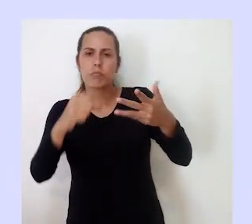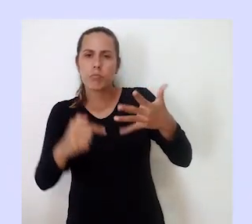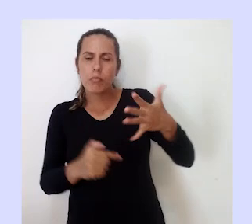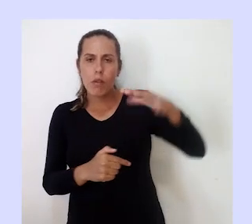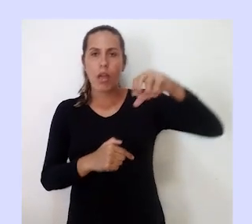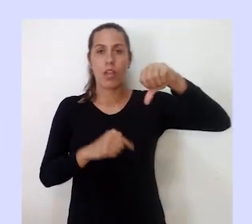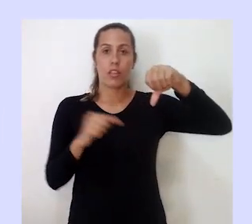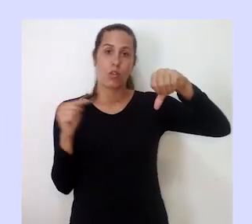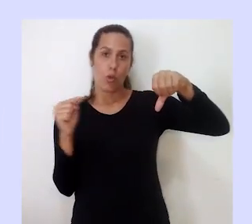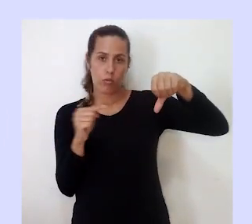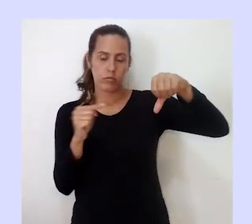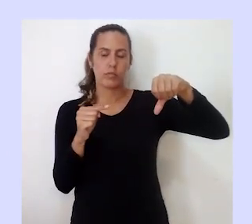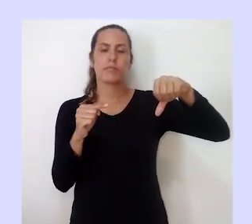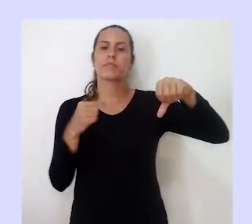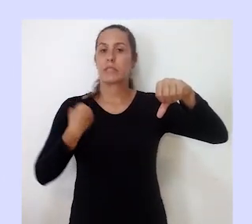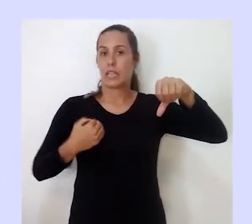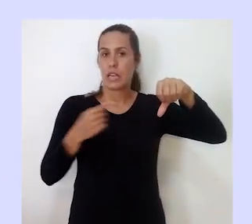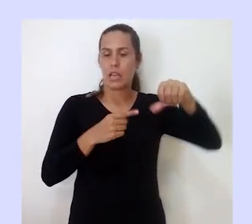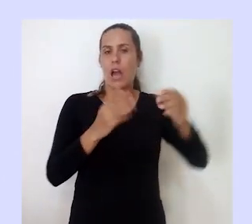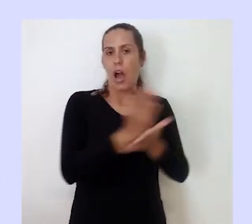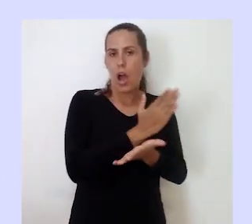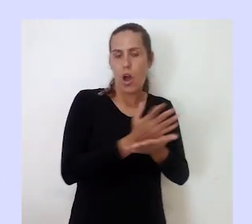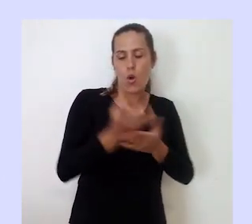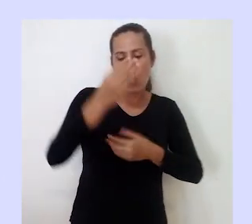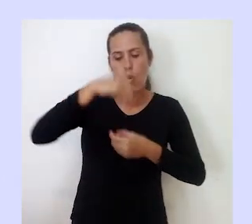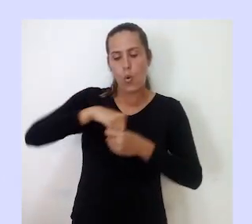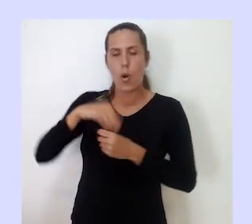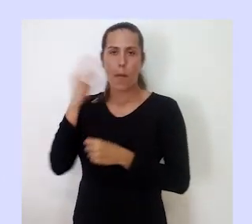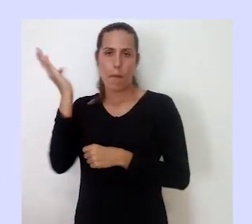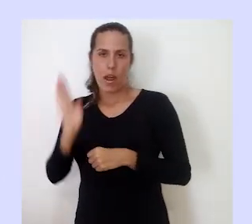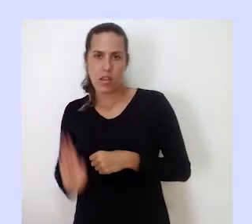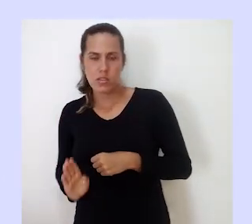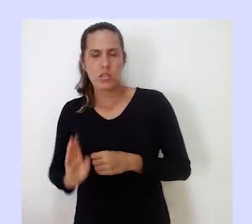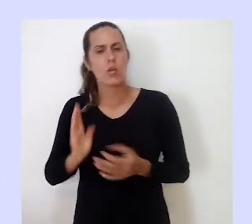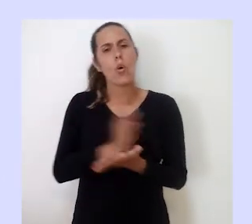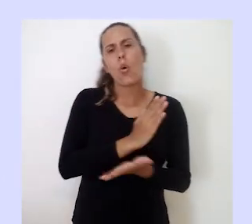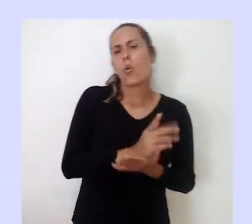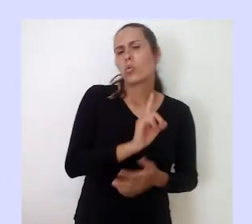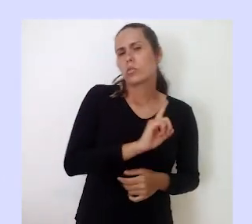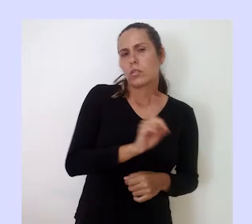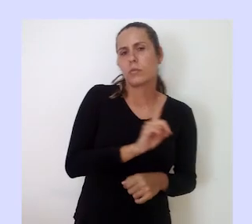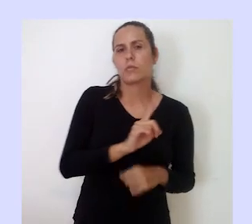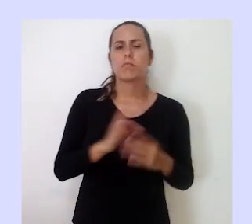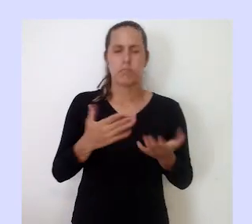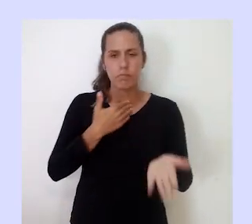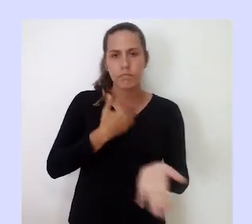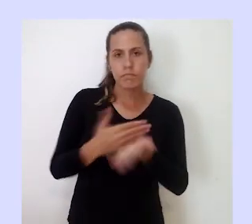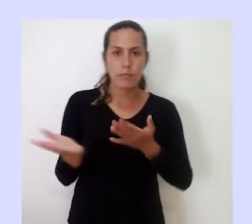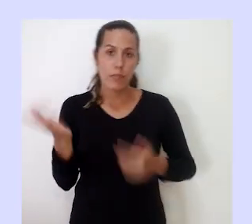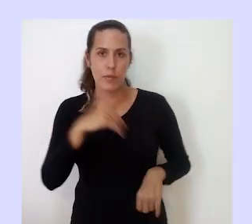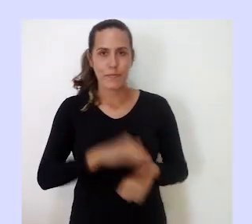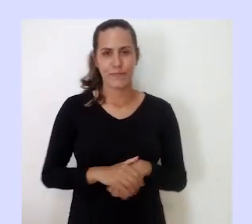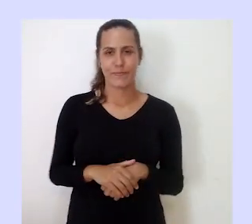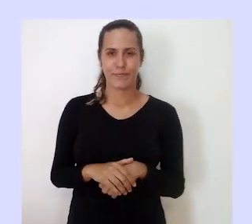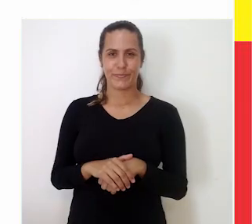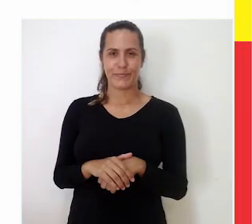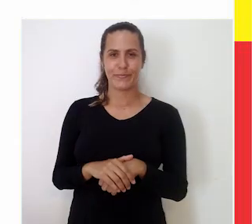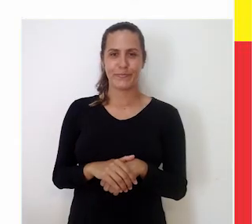naturais. Destes 9, alguns estão presentes, outros nem tanto. Vamos